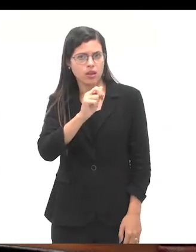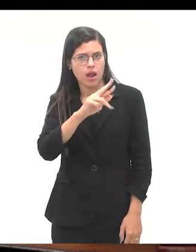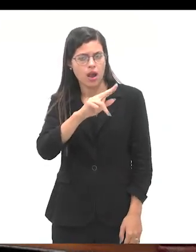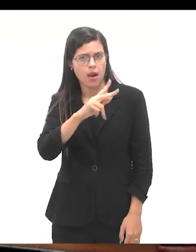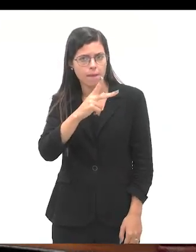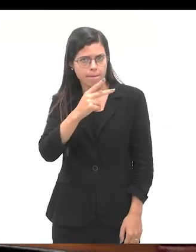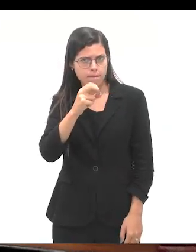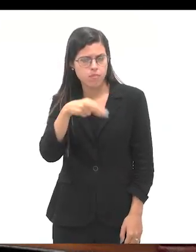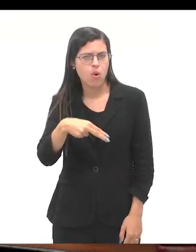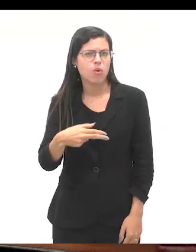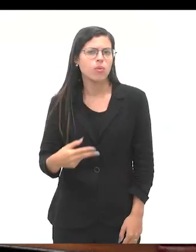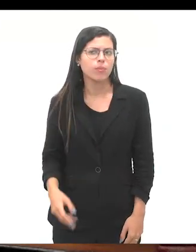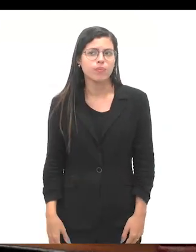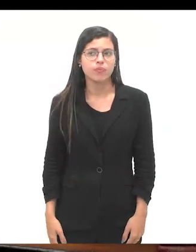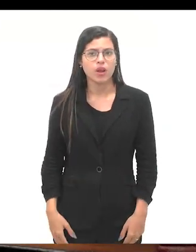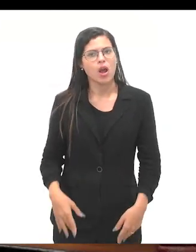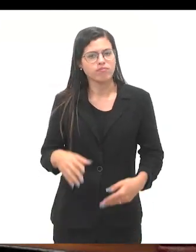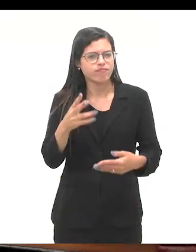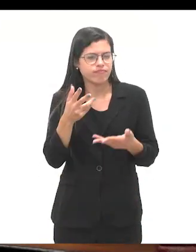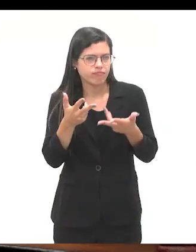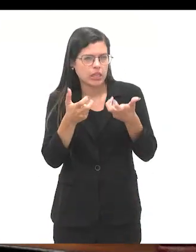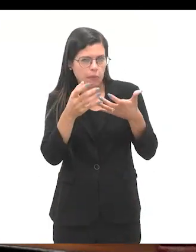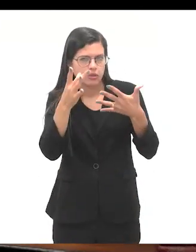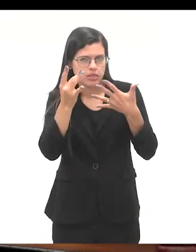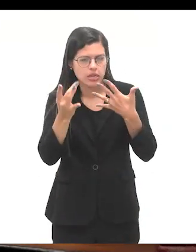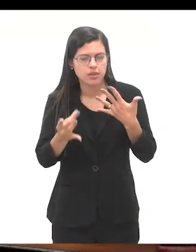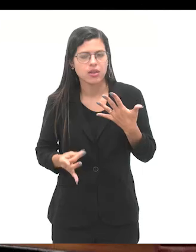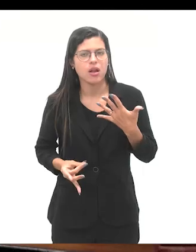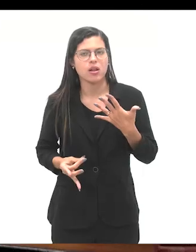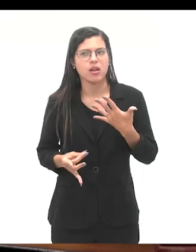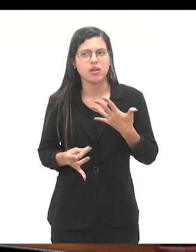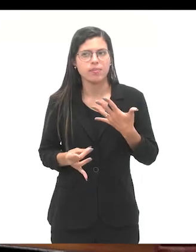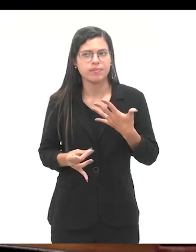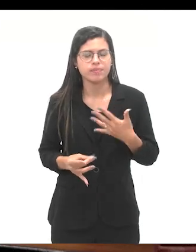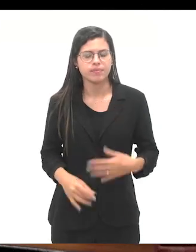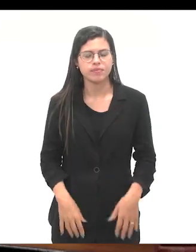você vai começar vendo esses detalhes. Mas